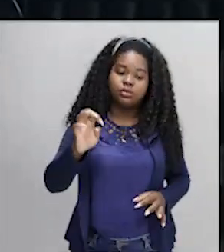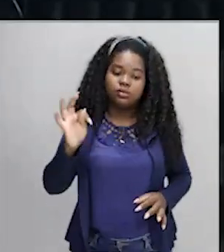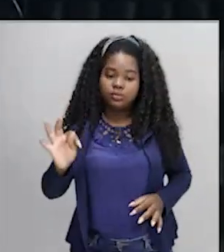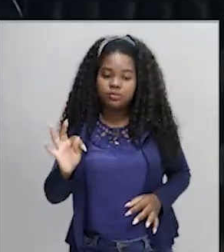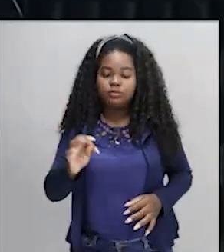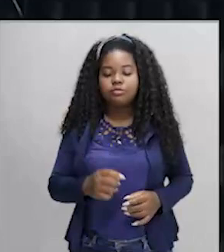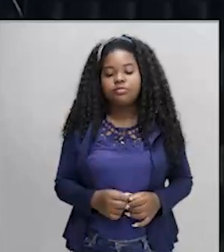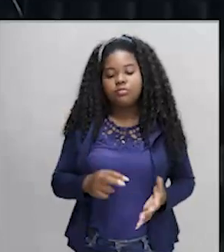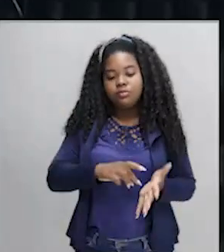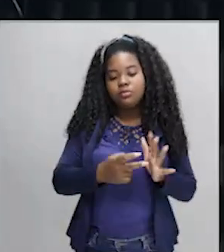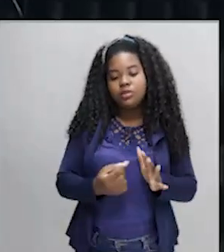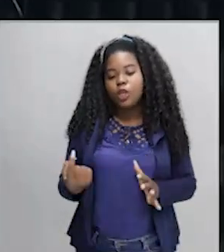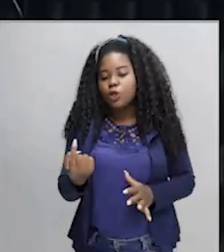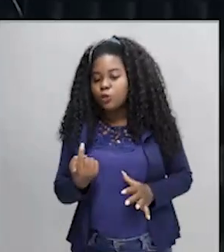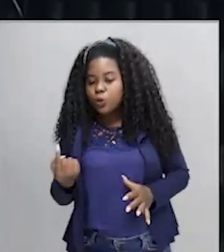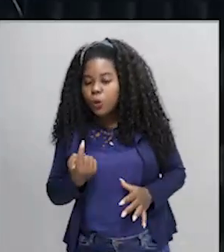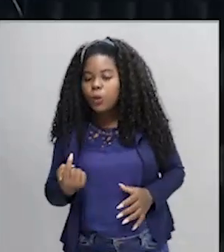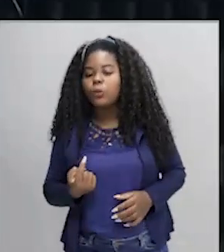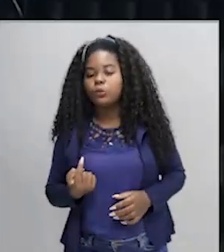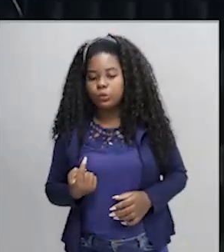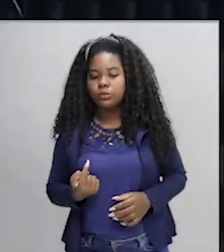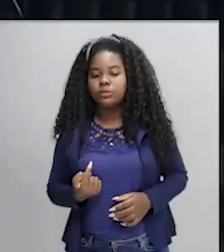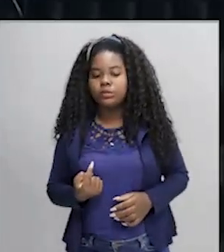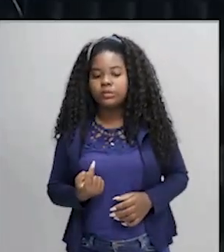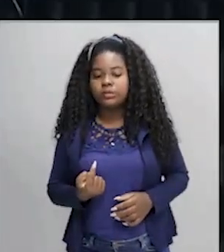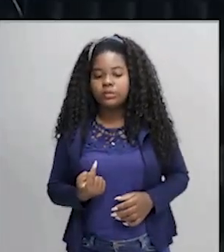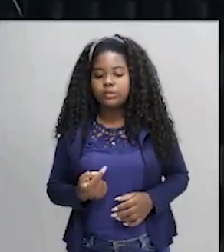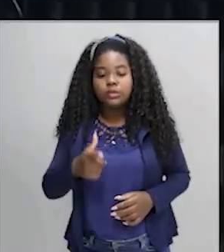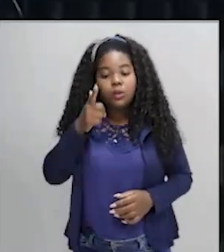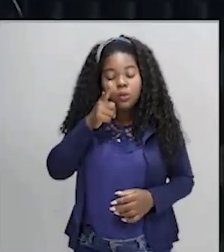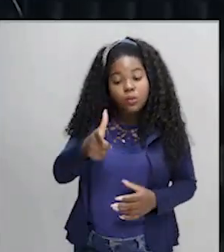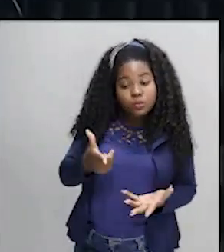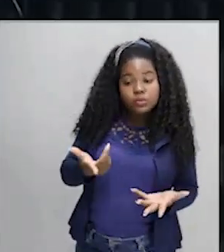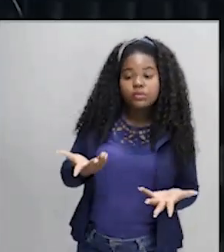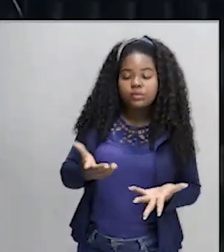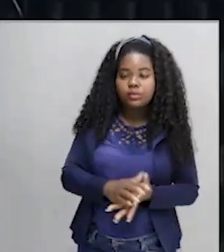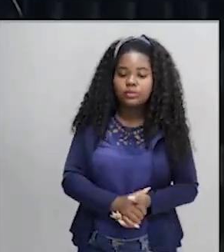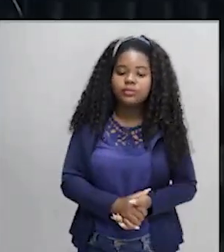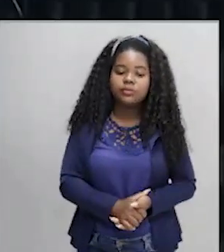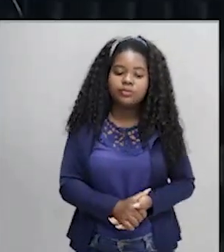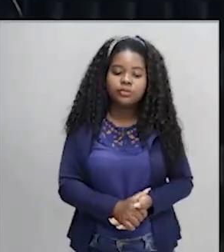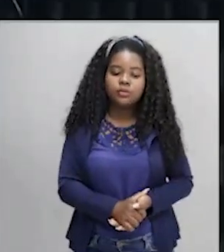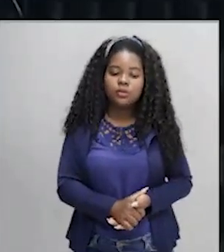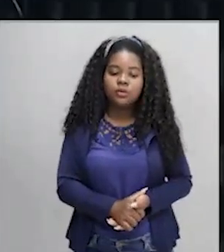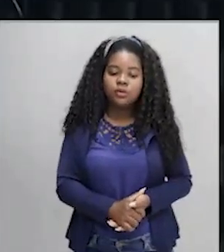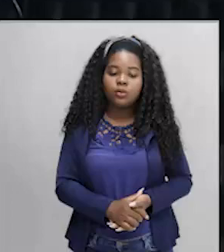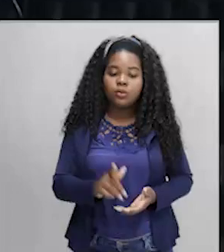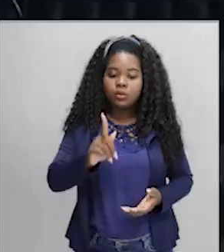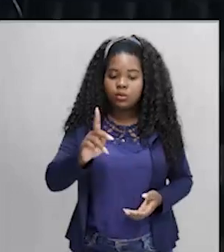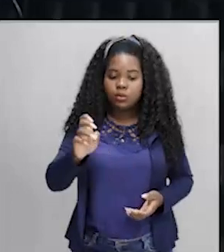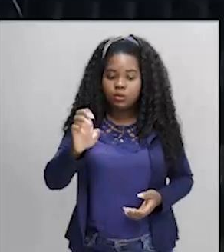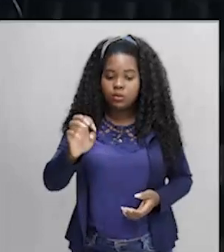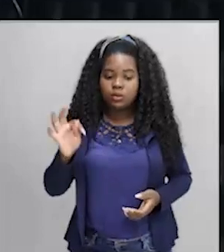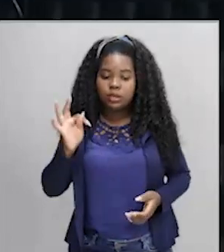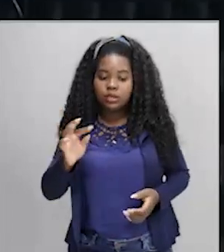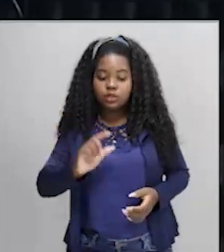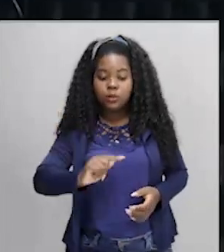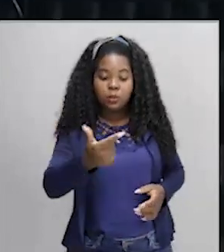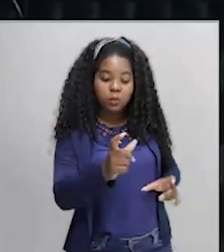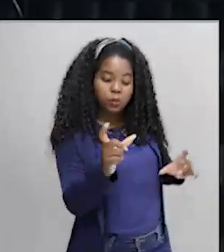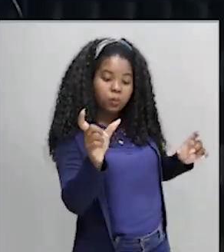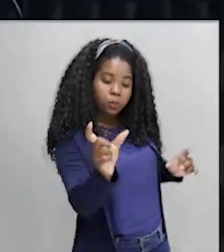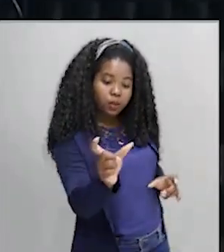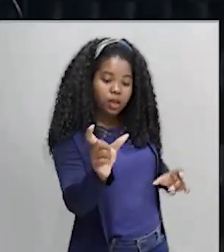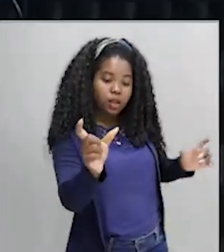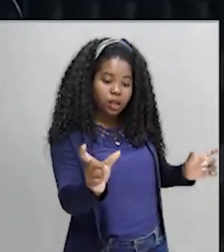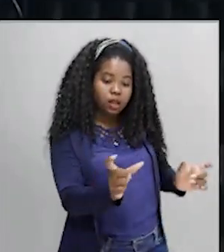significa sozinho conseguir ou obter algo. Quando eu combino get com outra palavra, aí